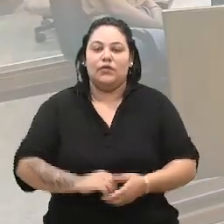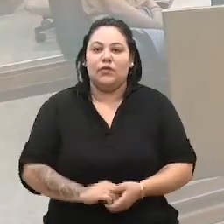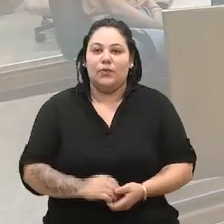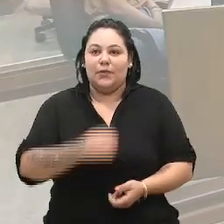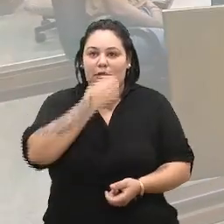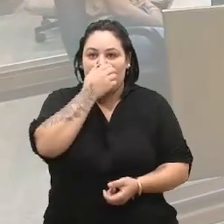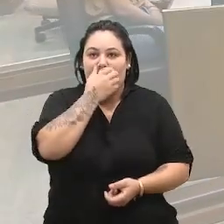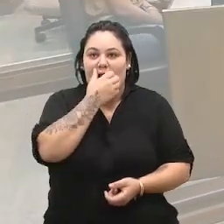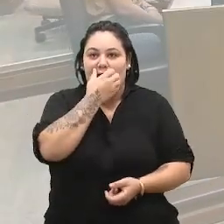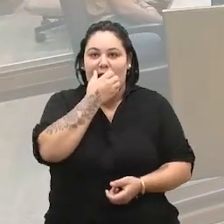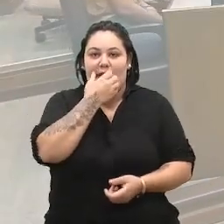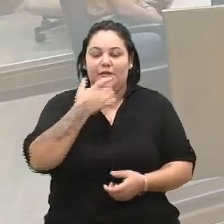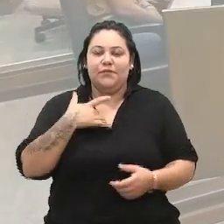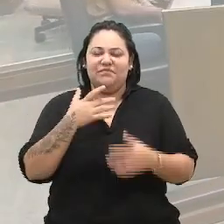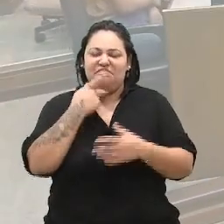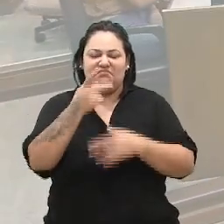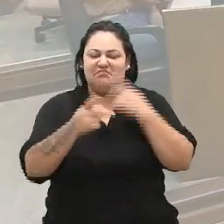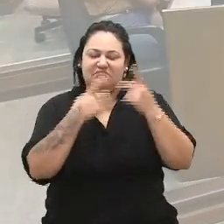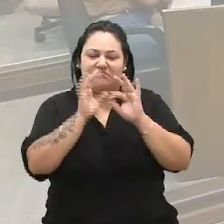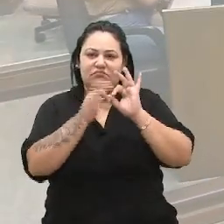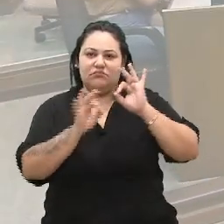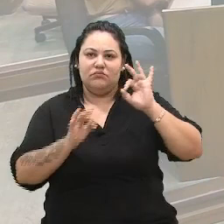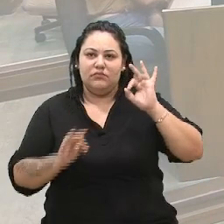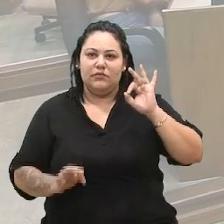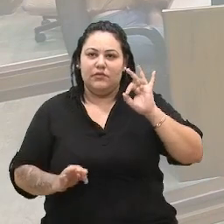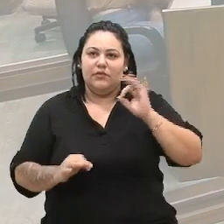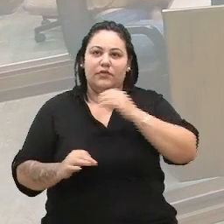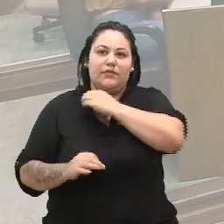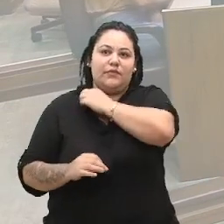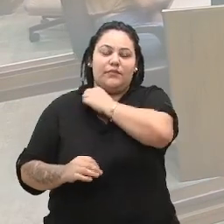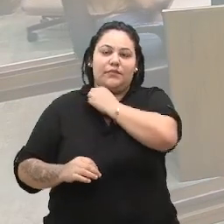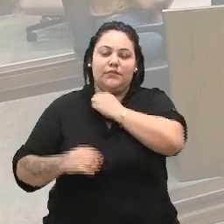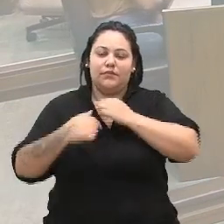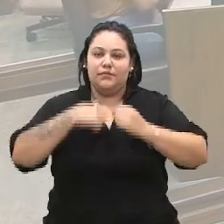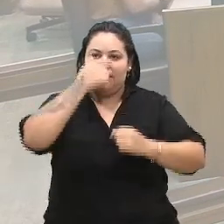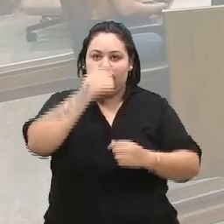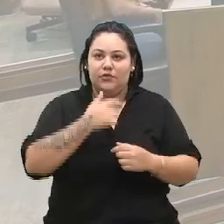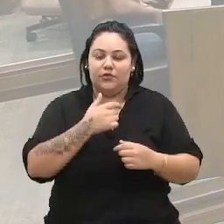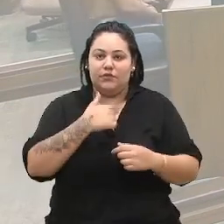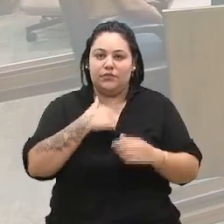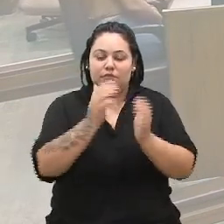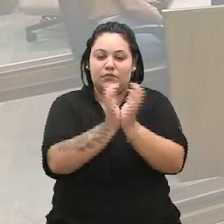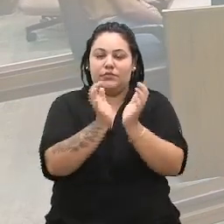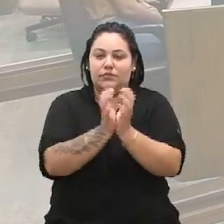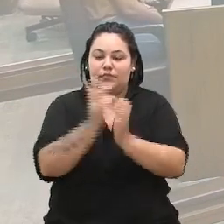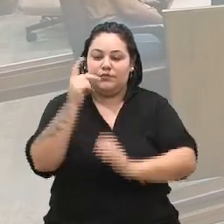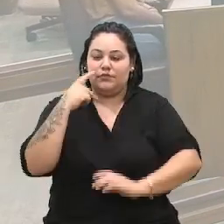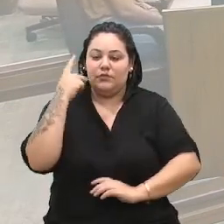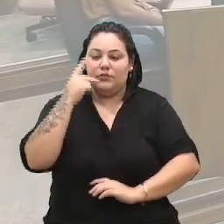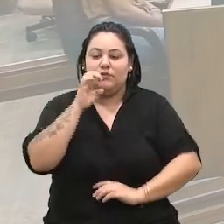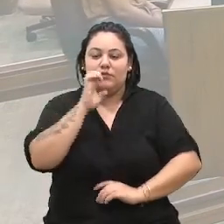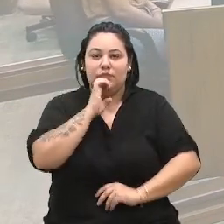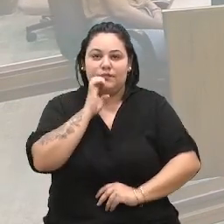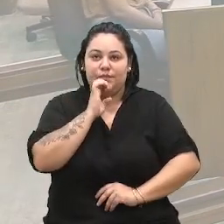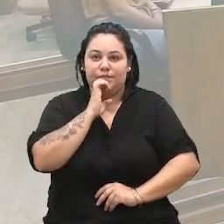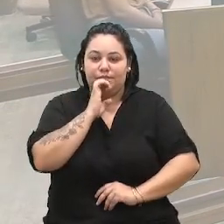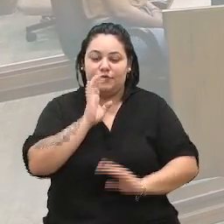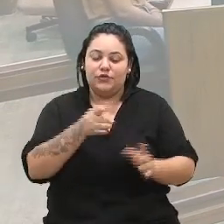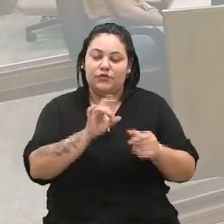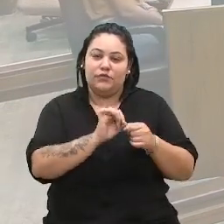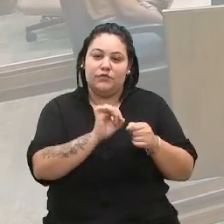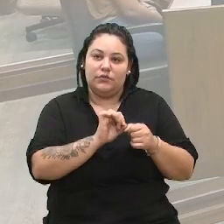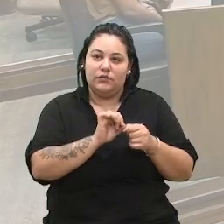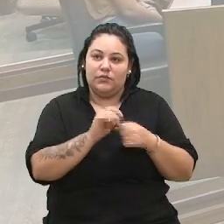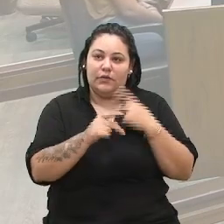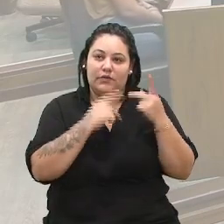Eu também não vou me estender muito, porque eu acho que a minha colega vereadora Estela já fez uma fala